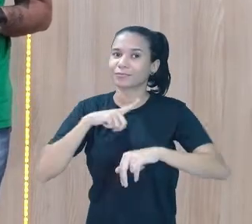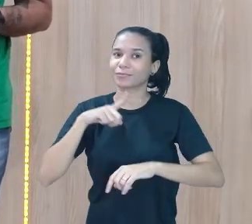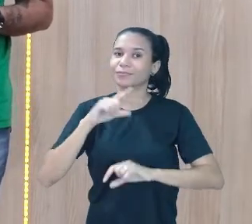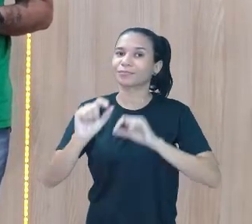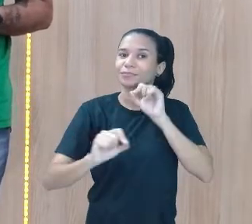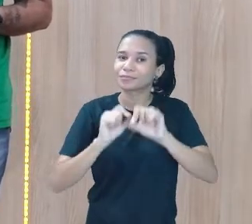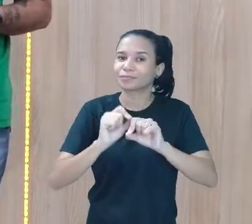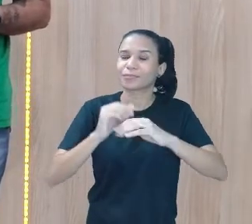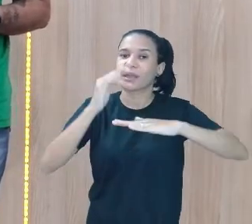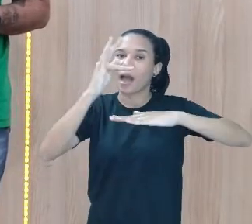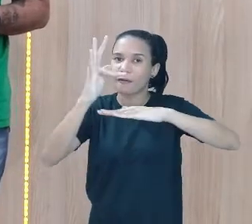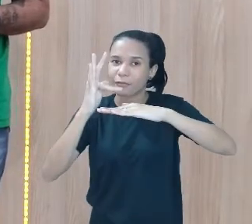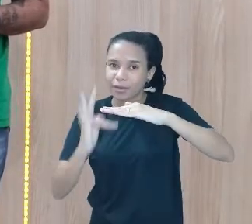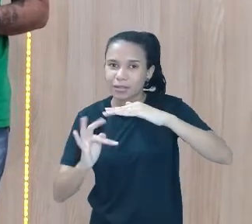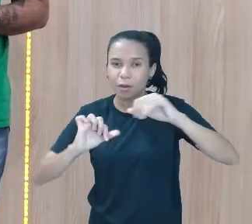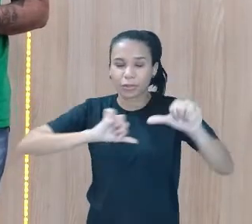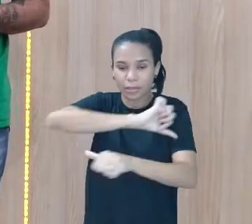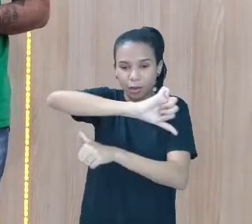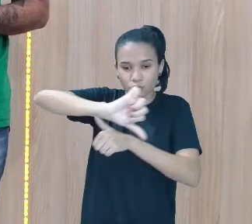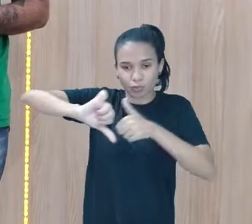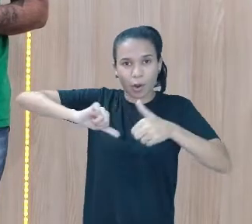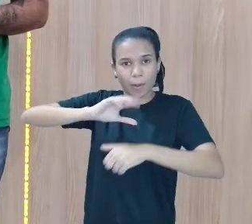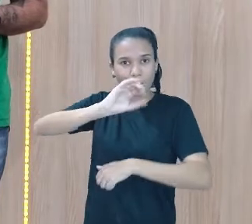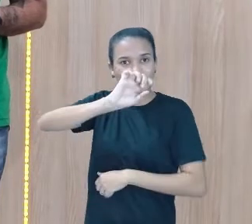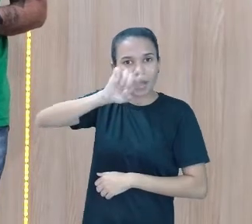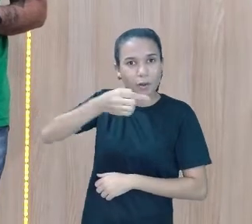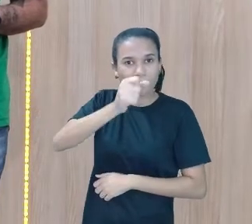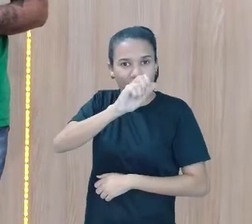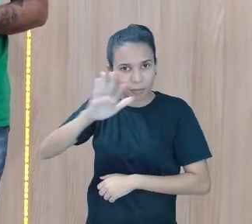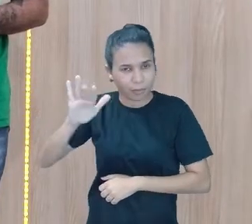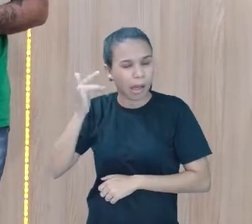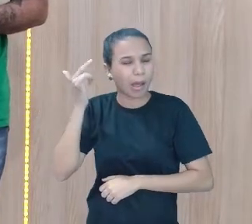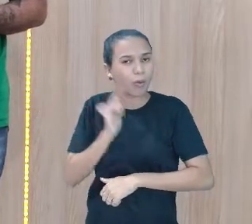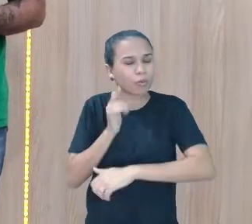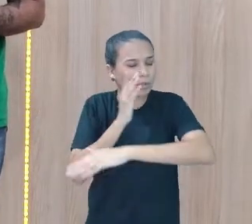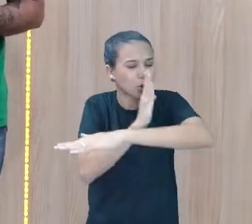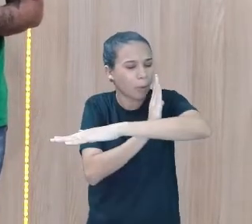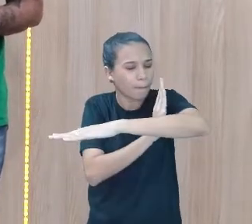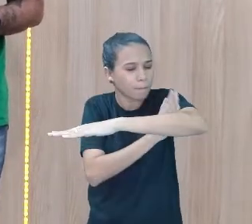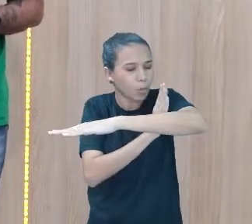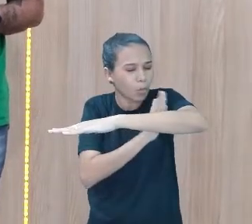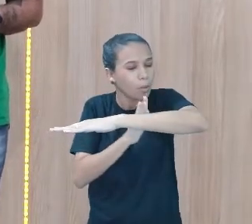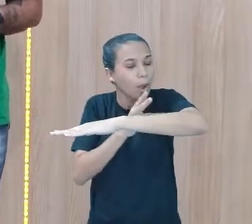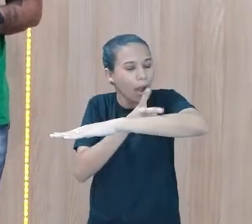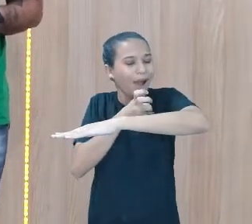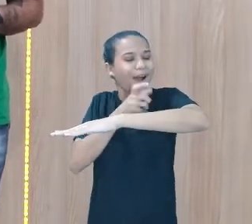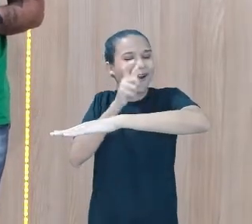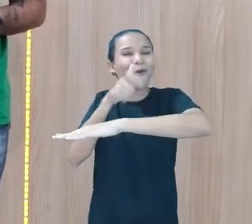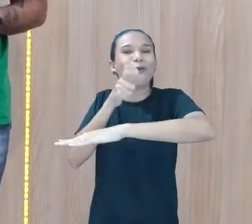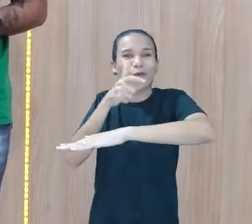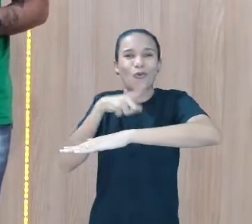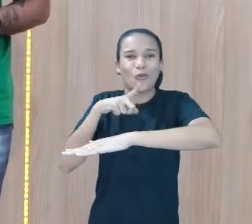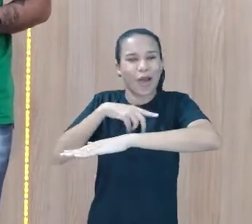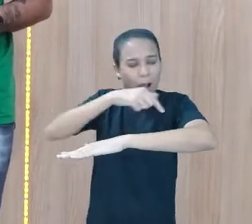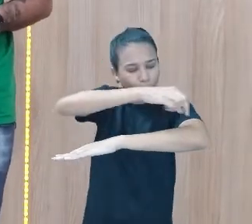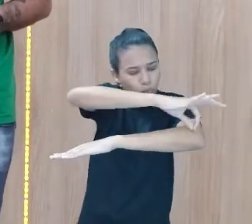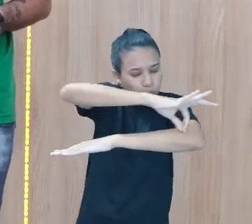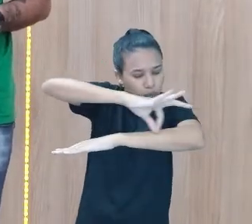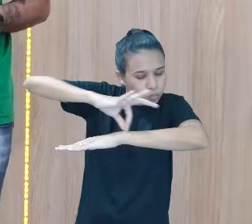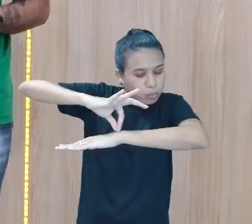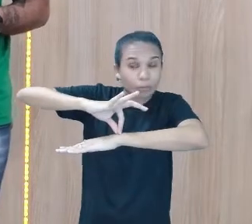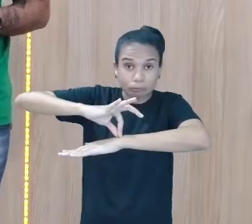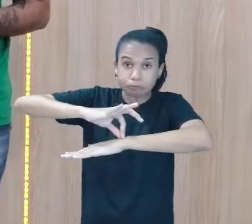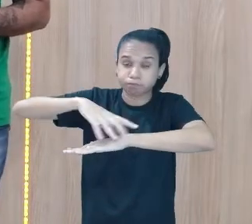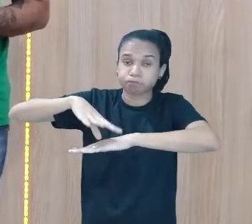fração, transformar para um número decimal e desse número decimal eu consigo identificar qual é o ponto na reta